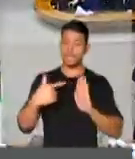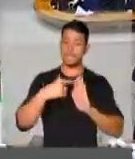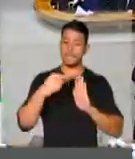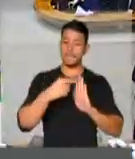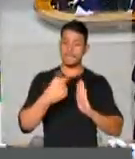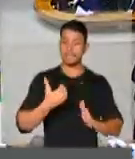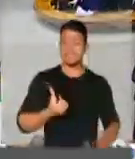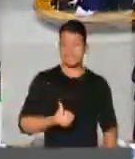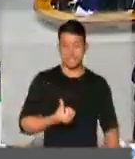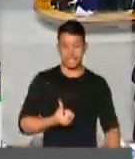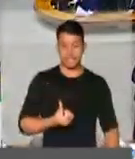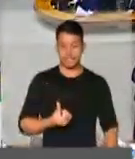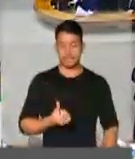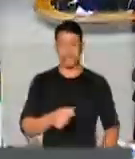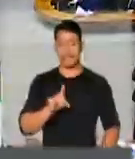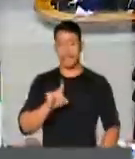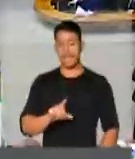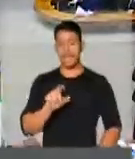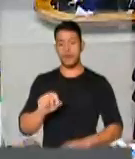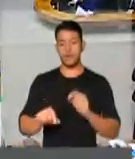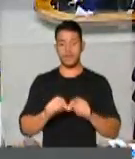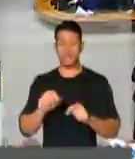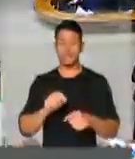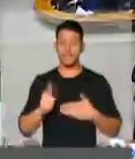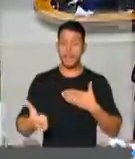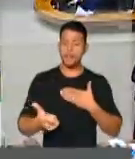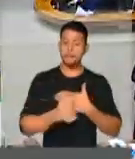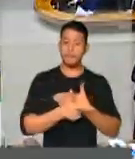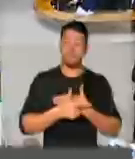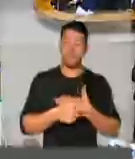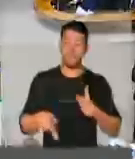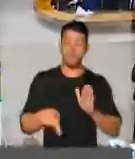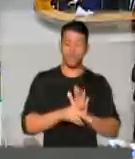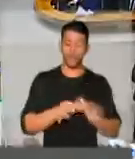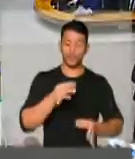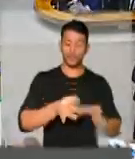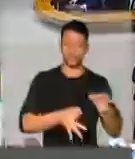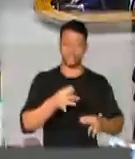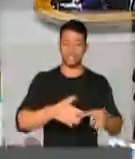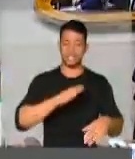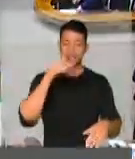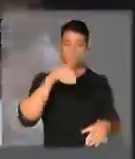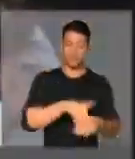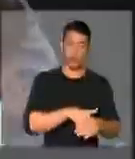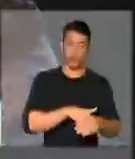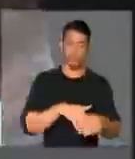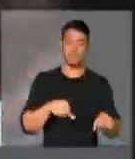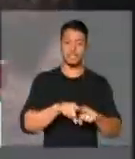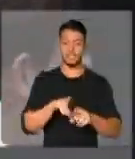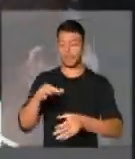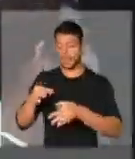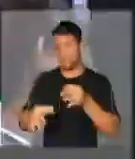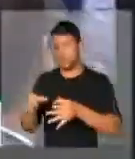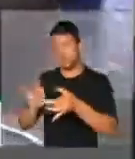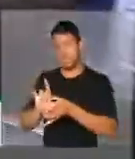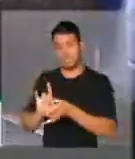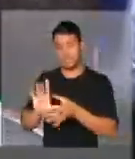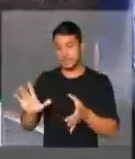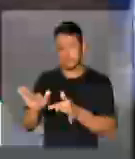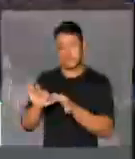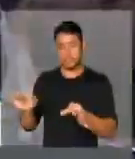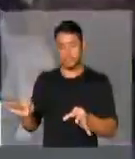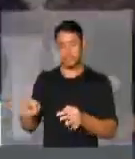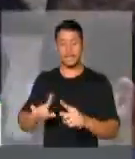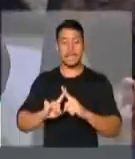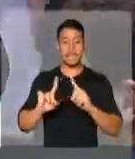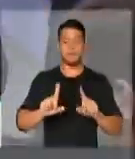número 6 cuida de competência da justiça eleitoral e da justiça comum.